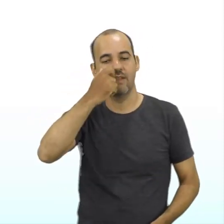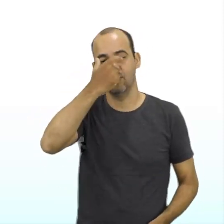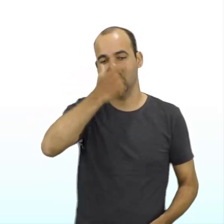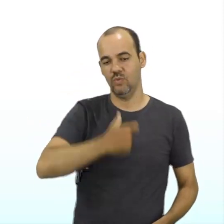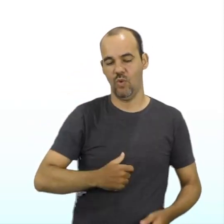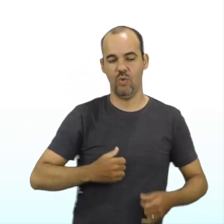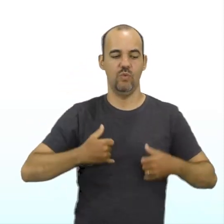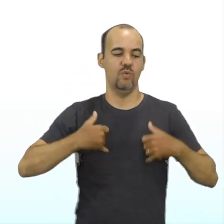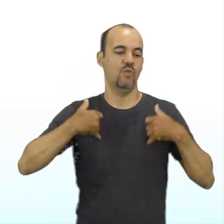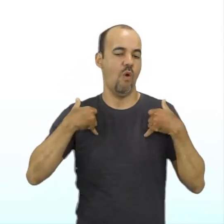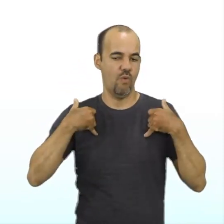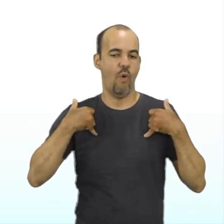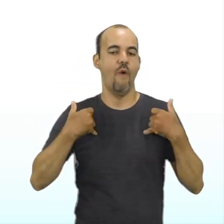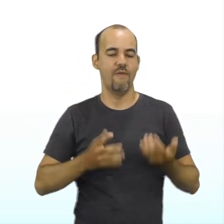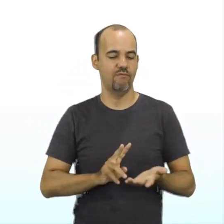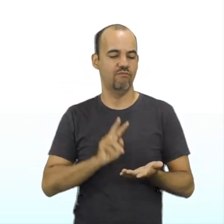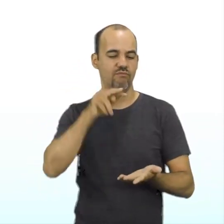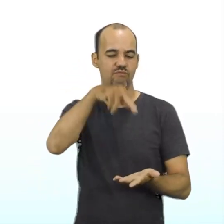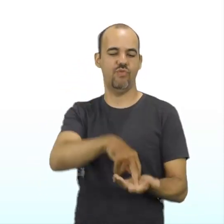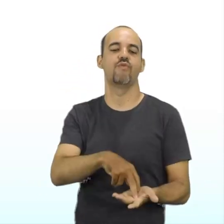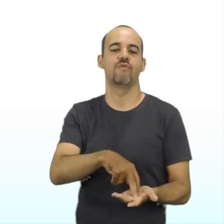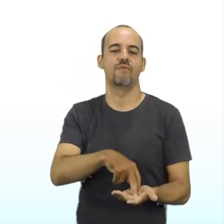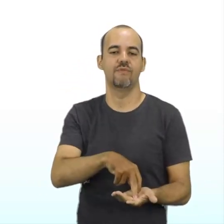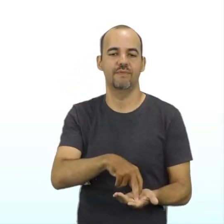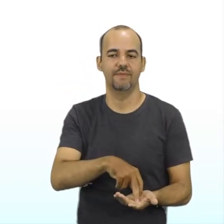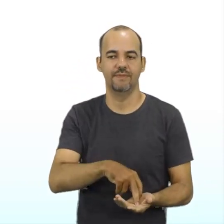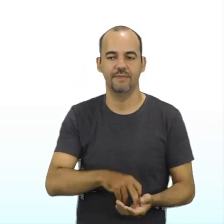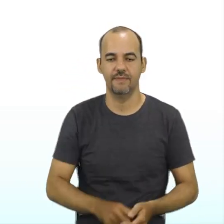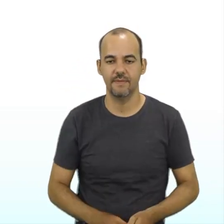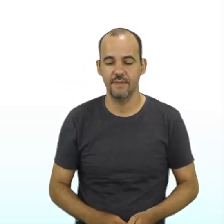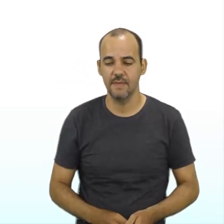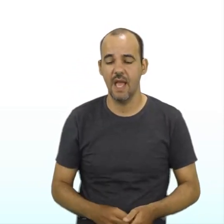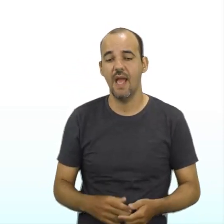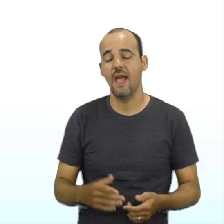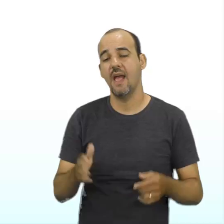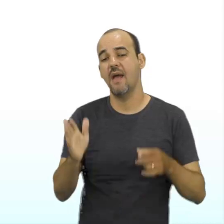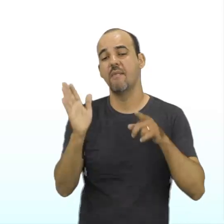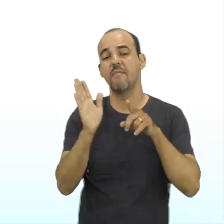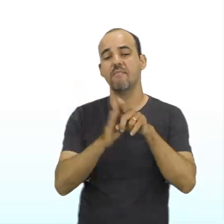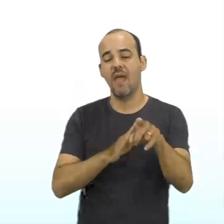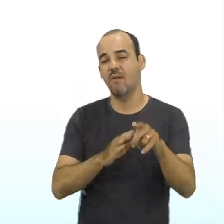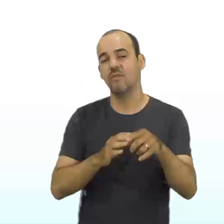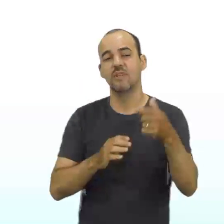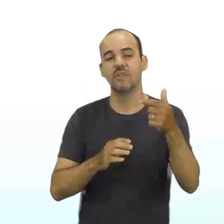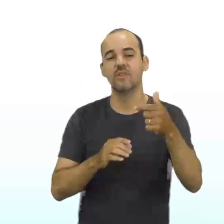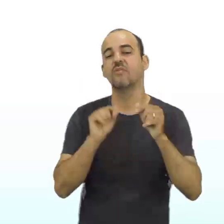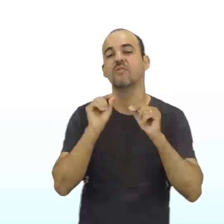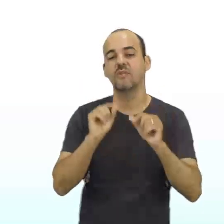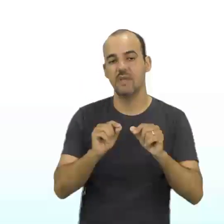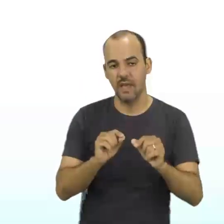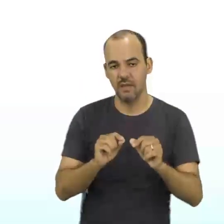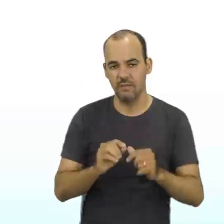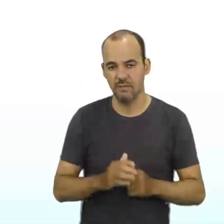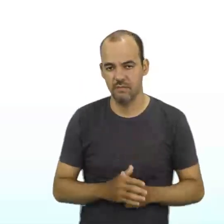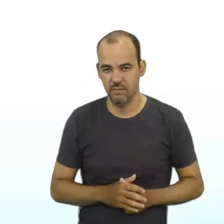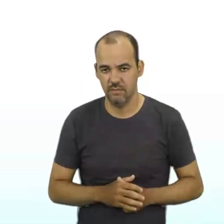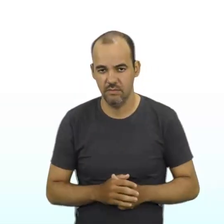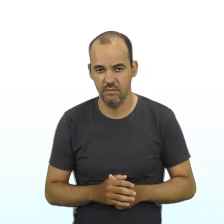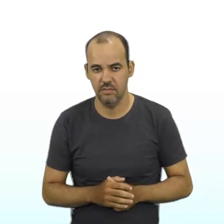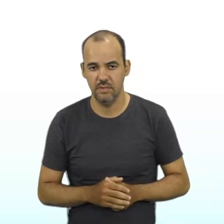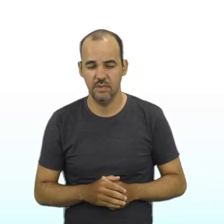já tem uma ideia por aí dessa questão. E aí a questão 2 pergunta, para enfatizar o